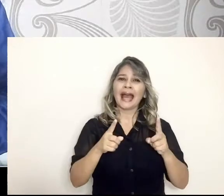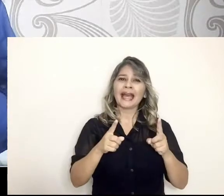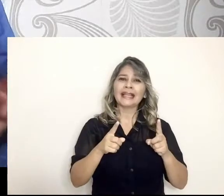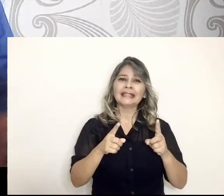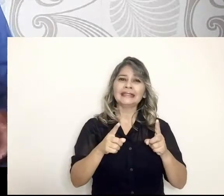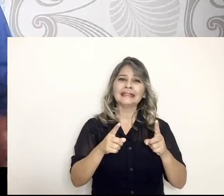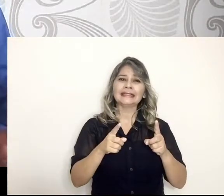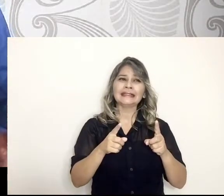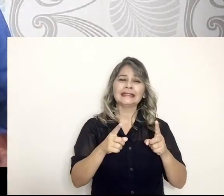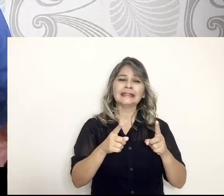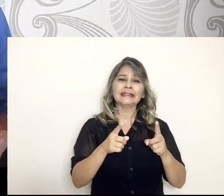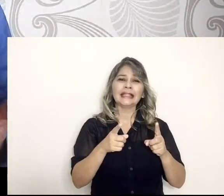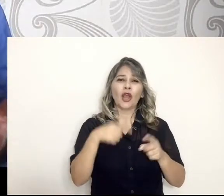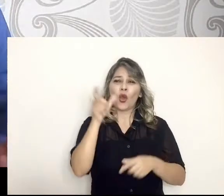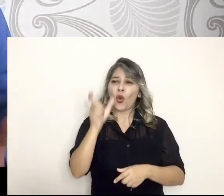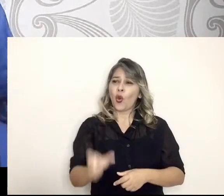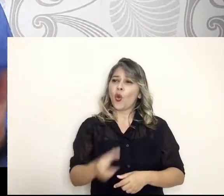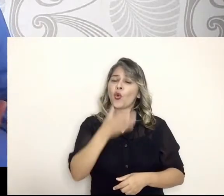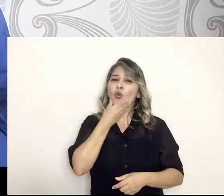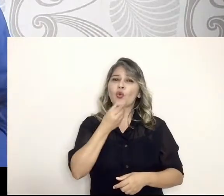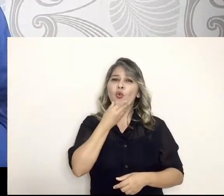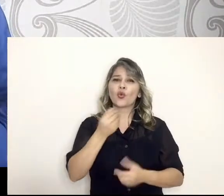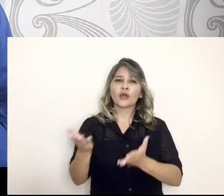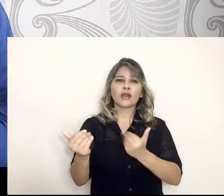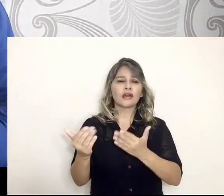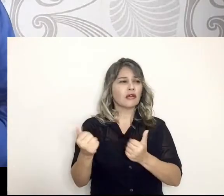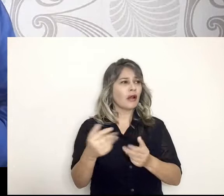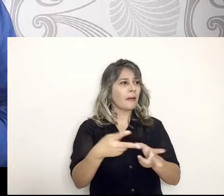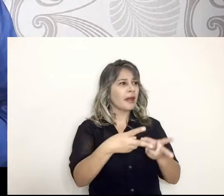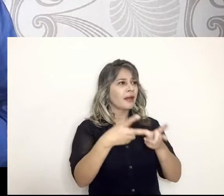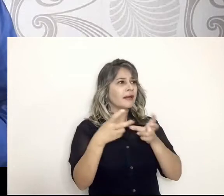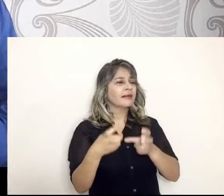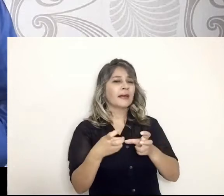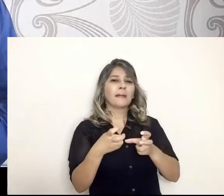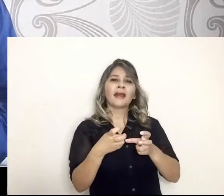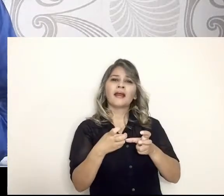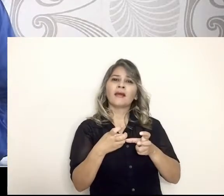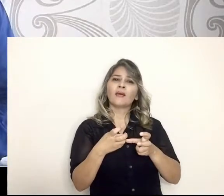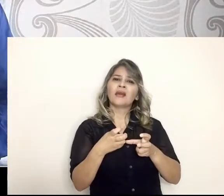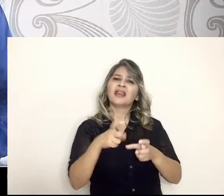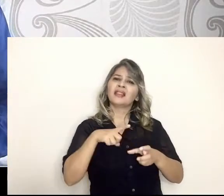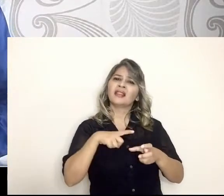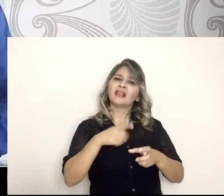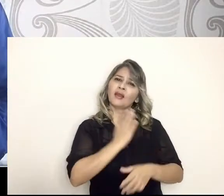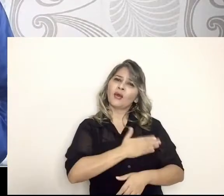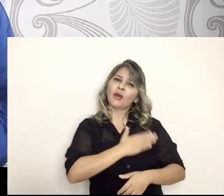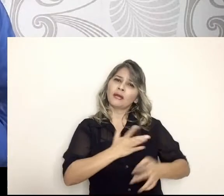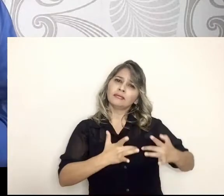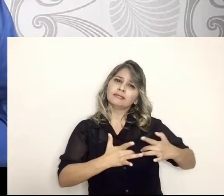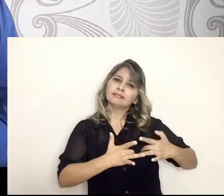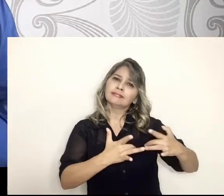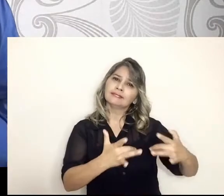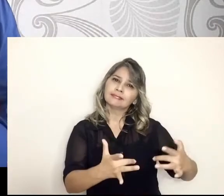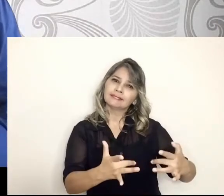e viu a necessidade de Jesus e dos apóstolos. Ele então olhou para si e viu